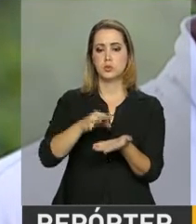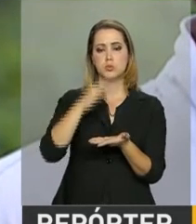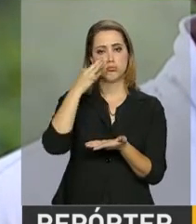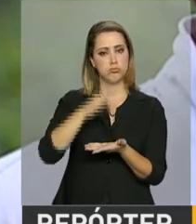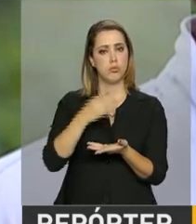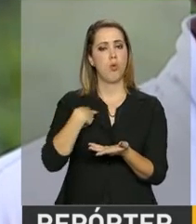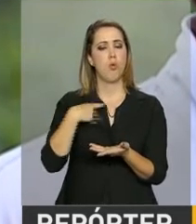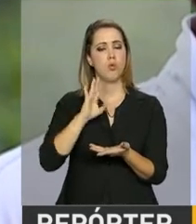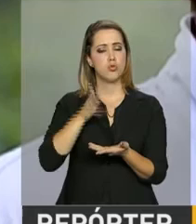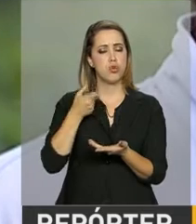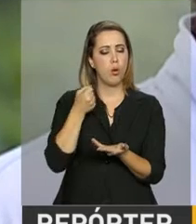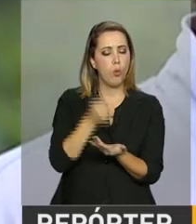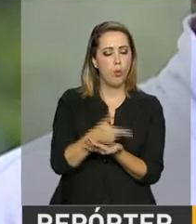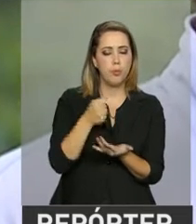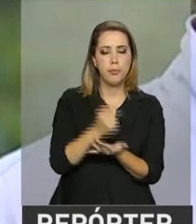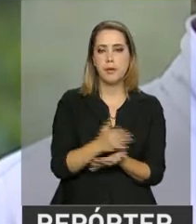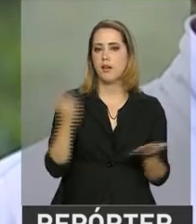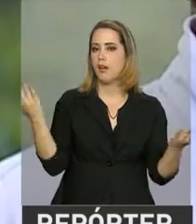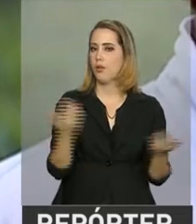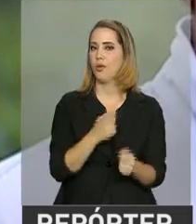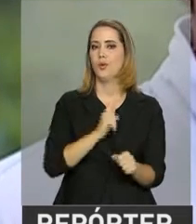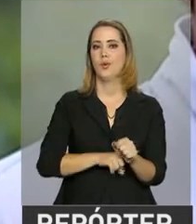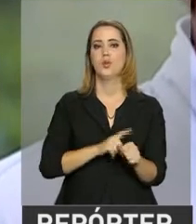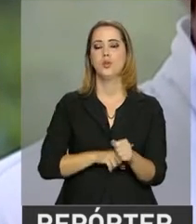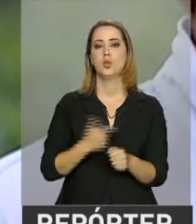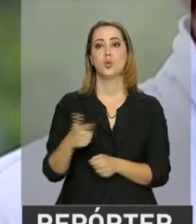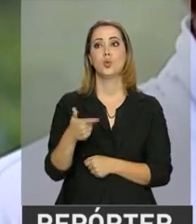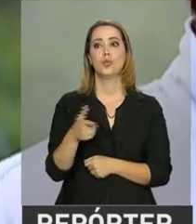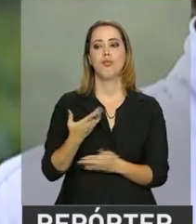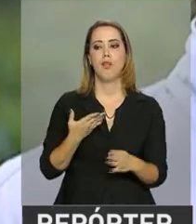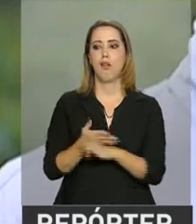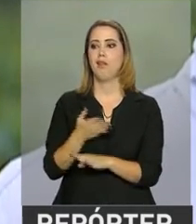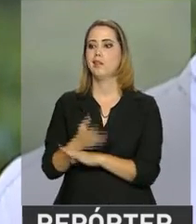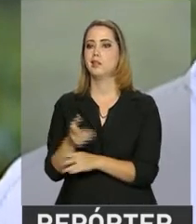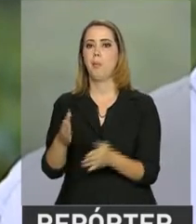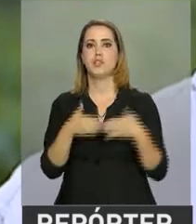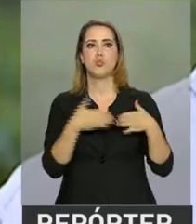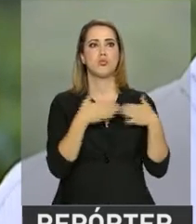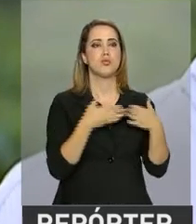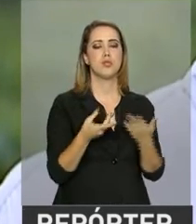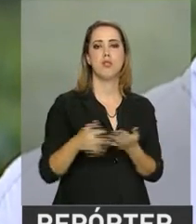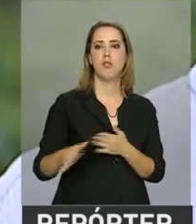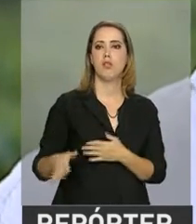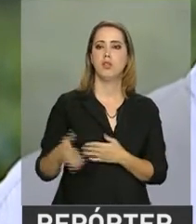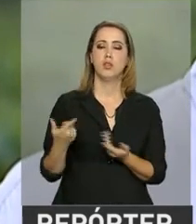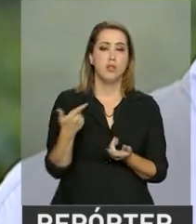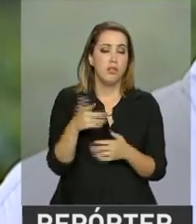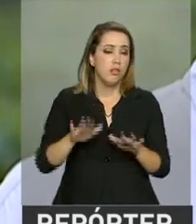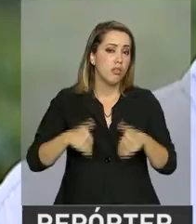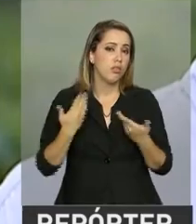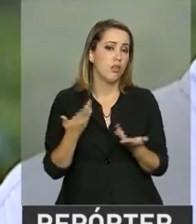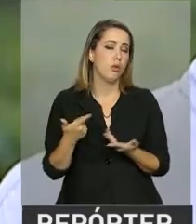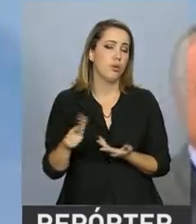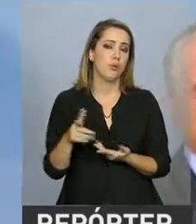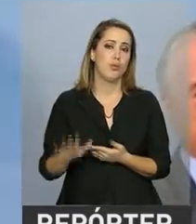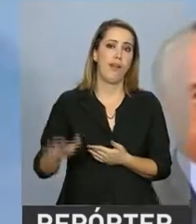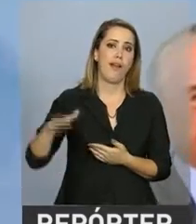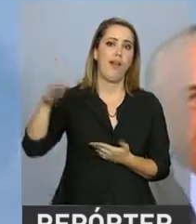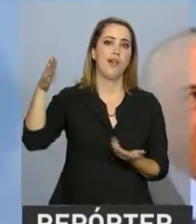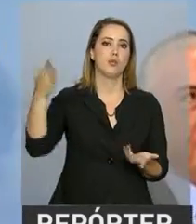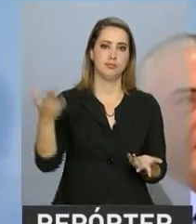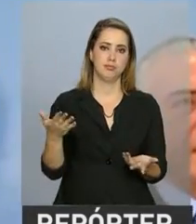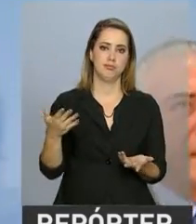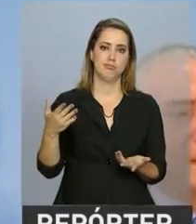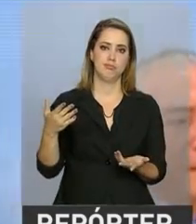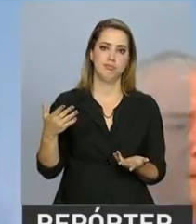planejar suas compras, ou seja, comprar na hora onde não tem tanta demanda e tem melhor oferta e, consequentemente, melhor preço. Nesse